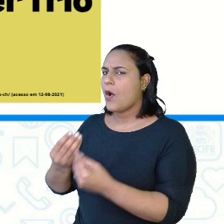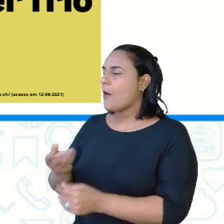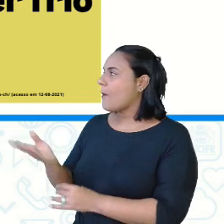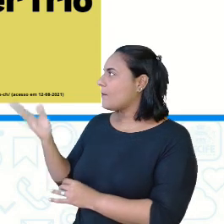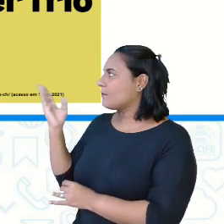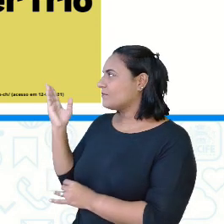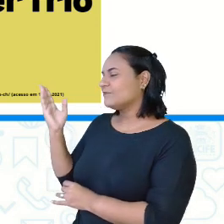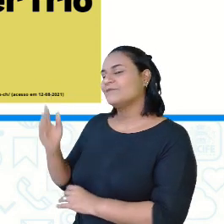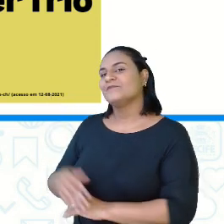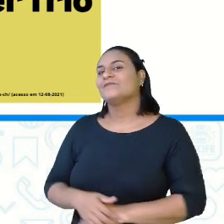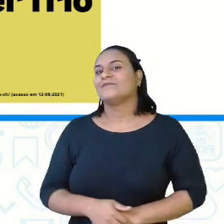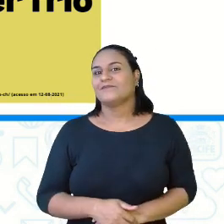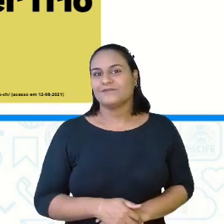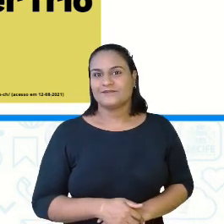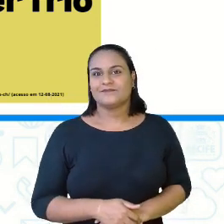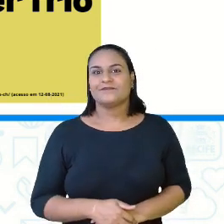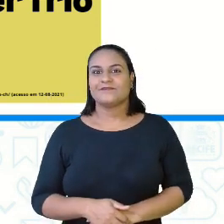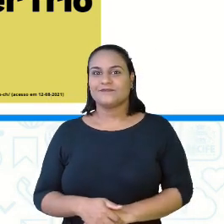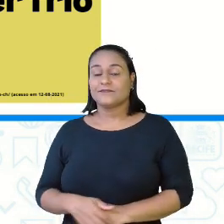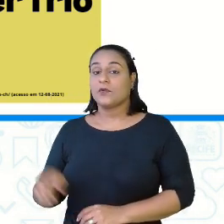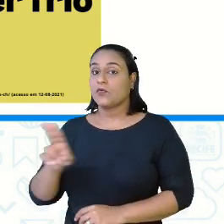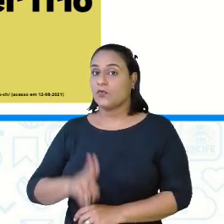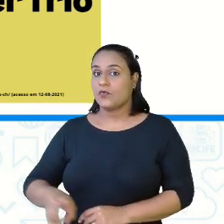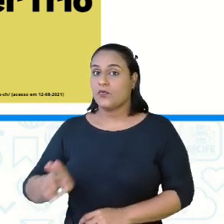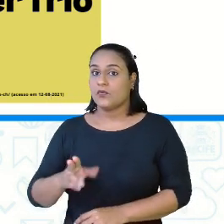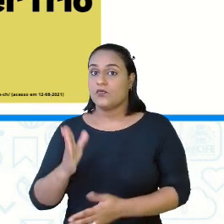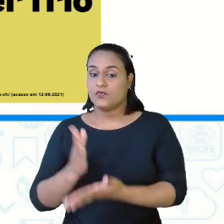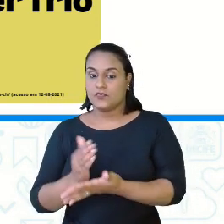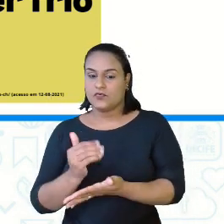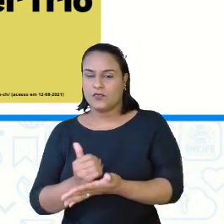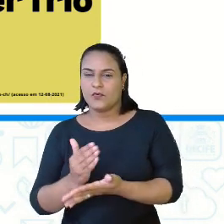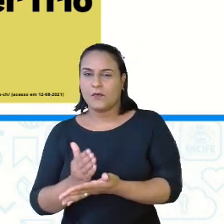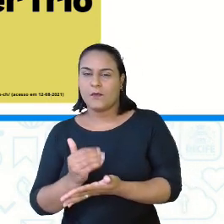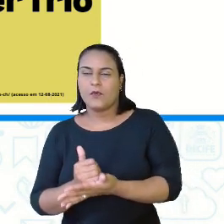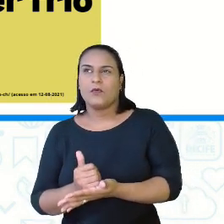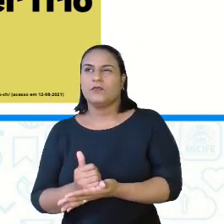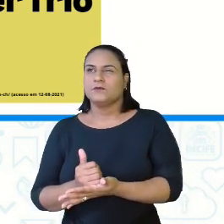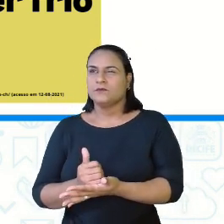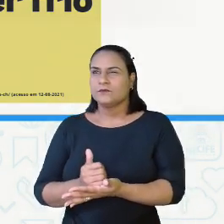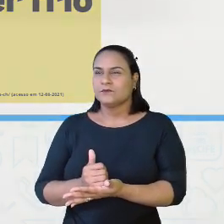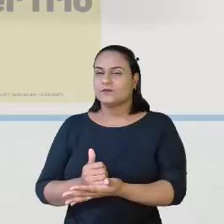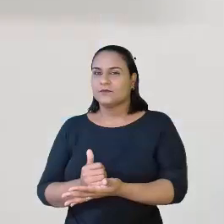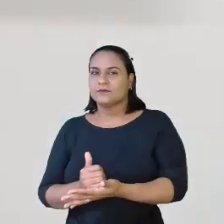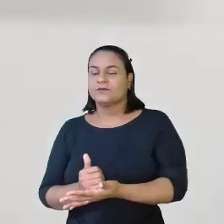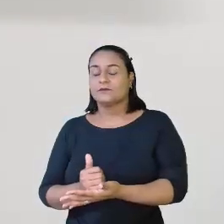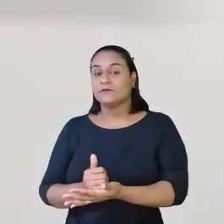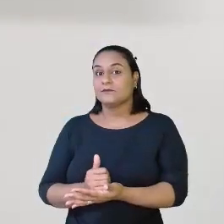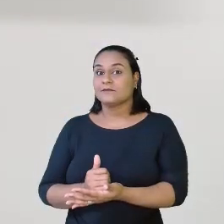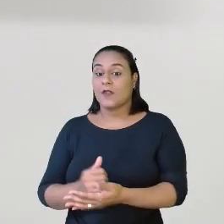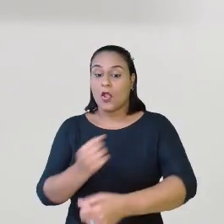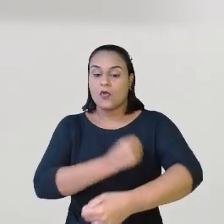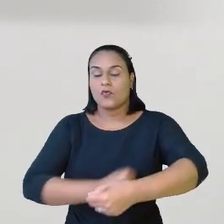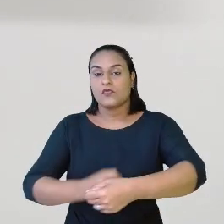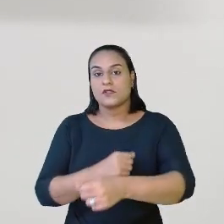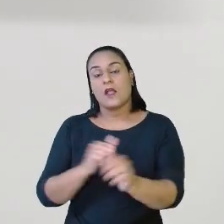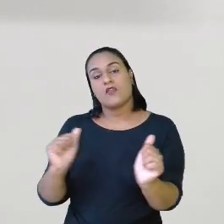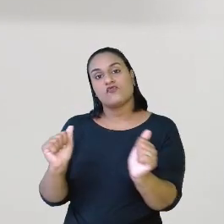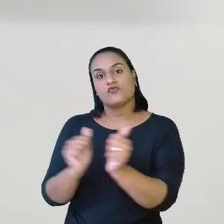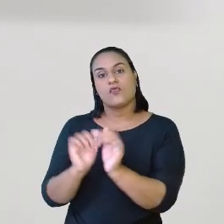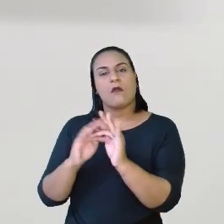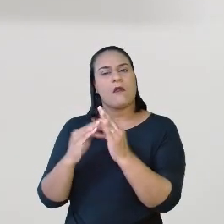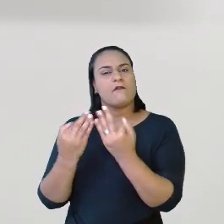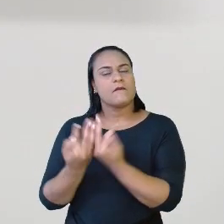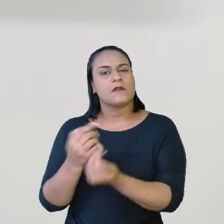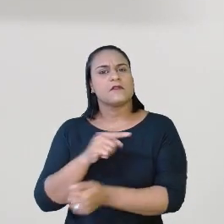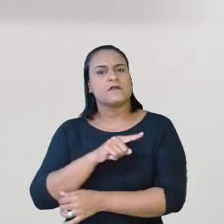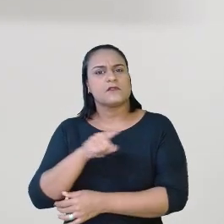um quanto o outro. Então usem esse bolo como inspiração, façam aí com a família de vocês, convidem para fazer um bolinho, tomar